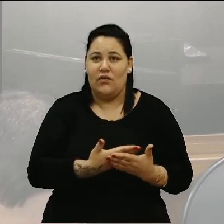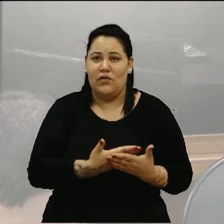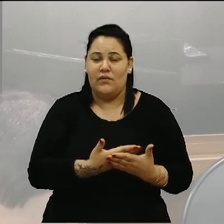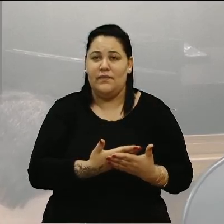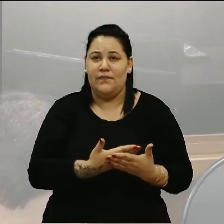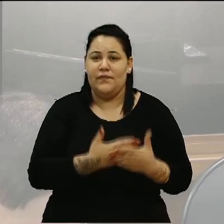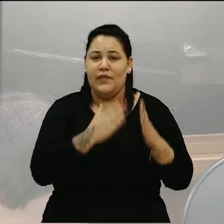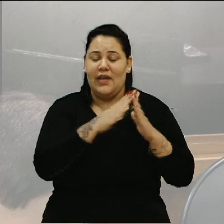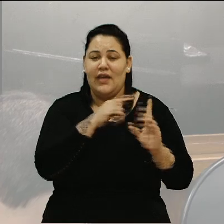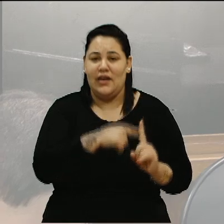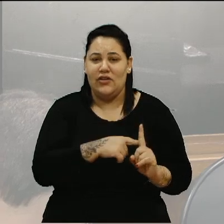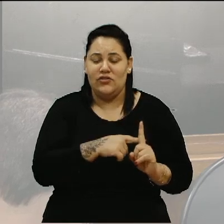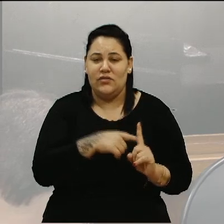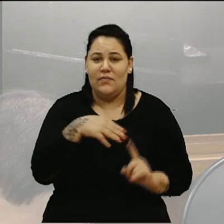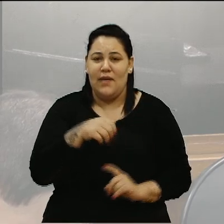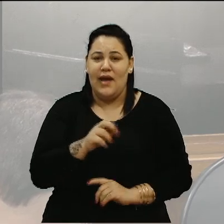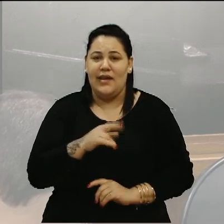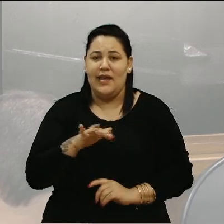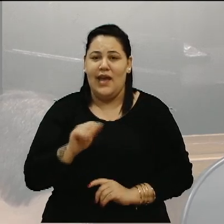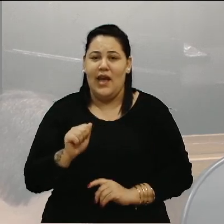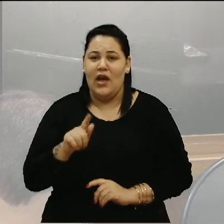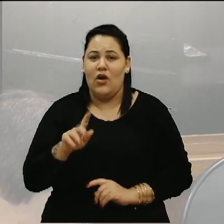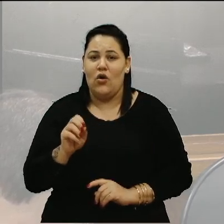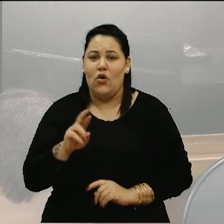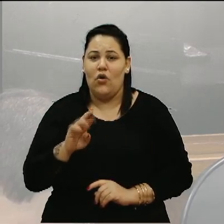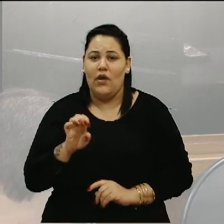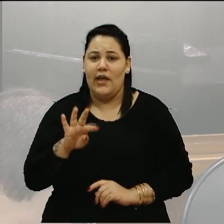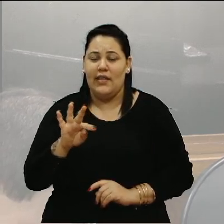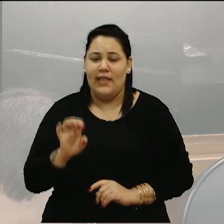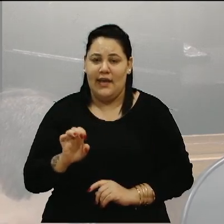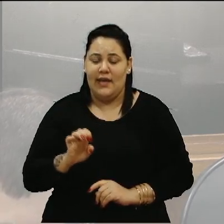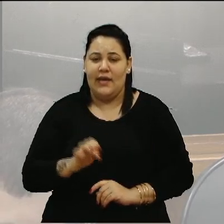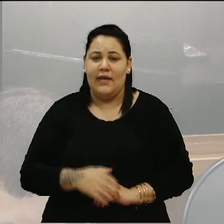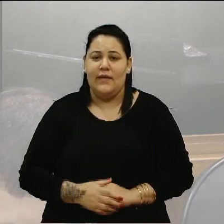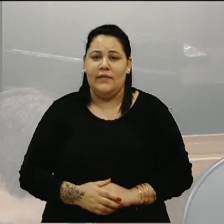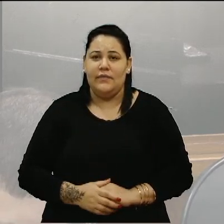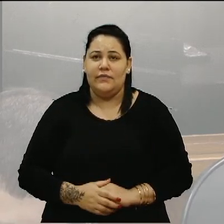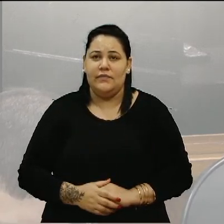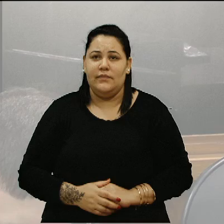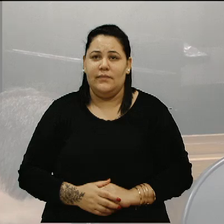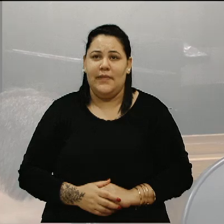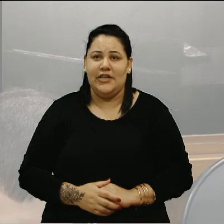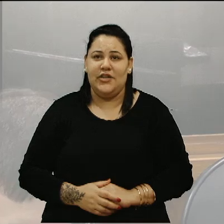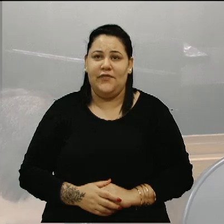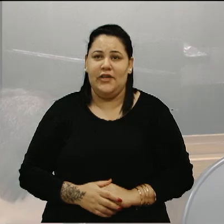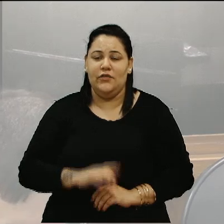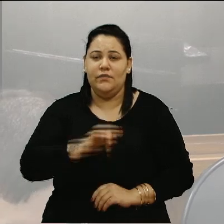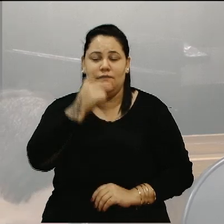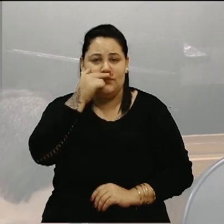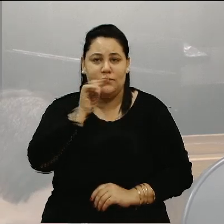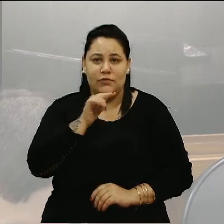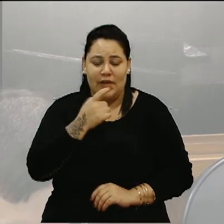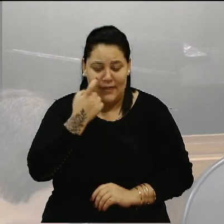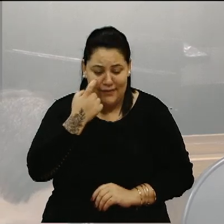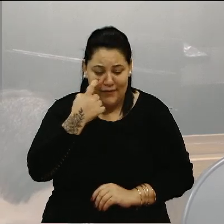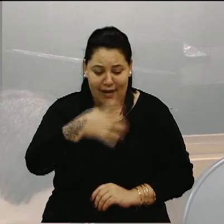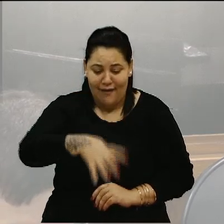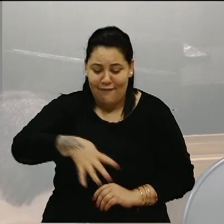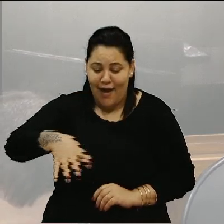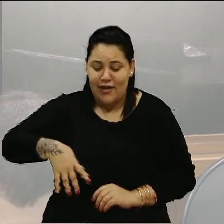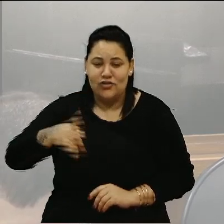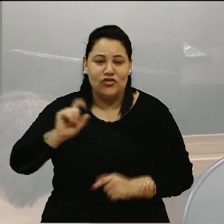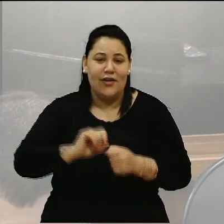ali, que é um movimento terrível essa nossa rua aqui, Professora Vieiro. E a gente não consegue pintura na faixa. Já fizemos baixo-assinado, já foi